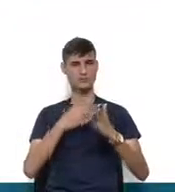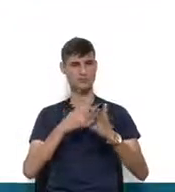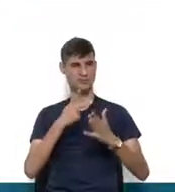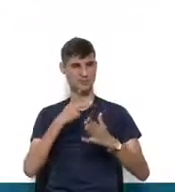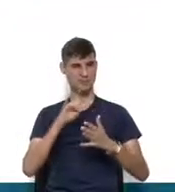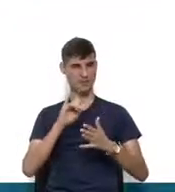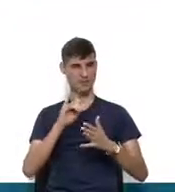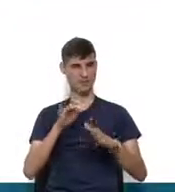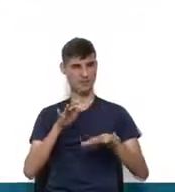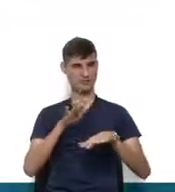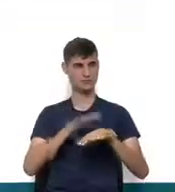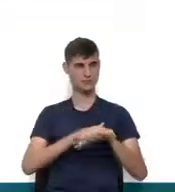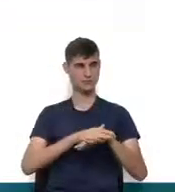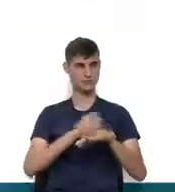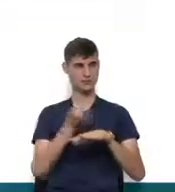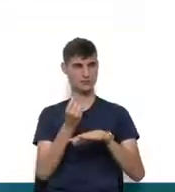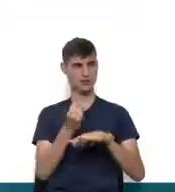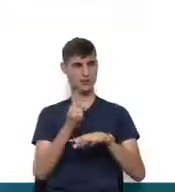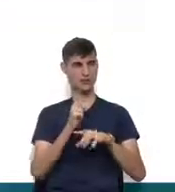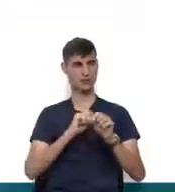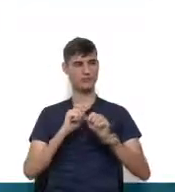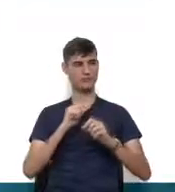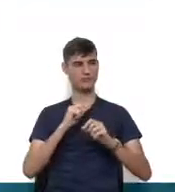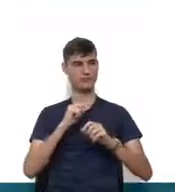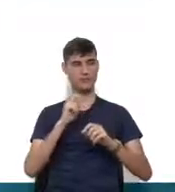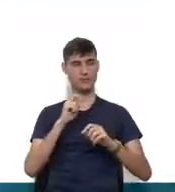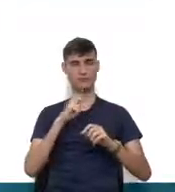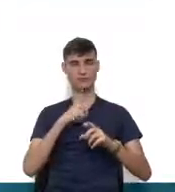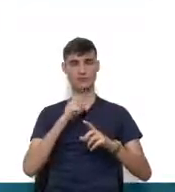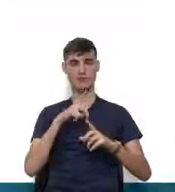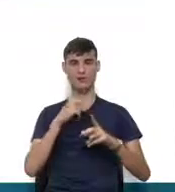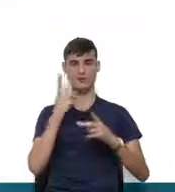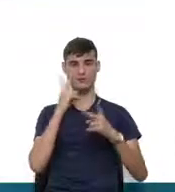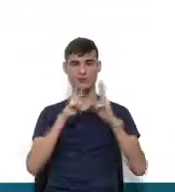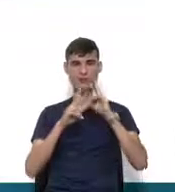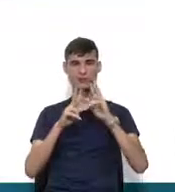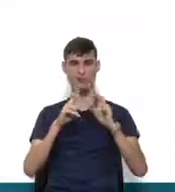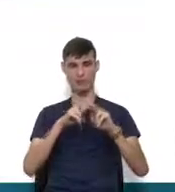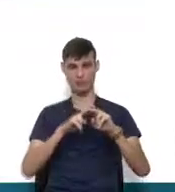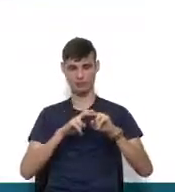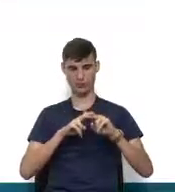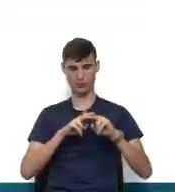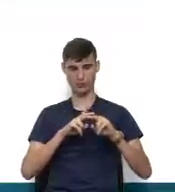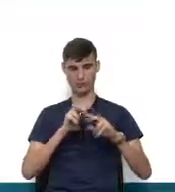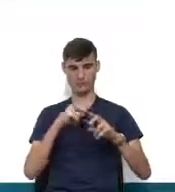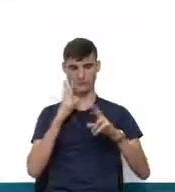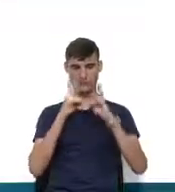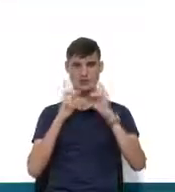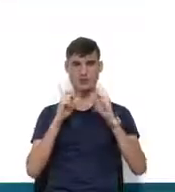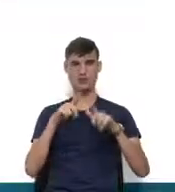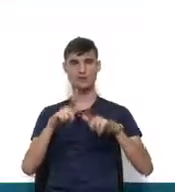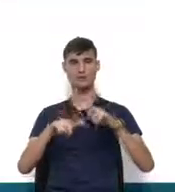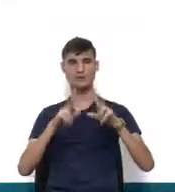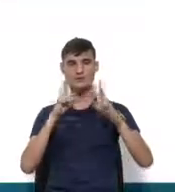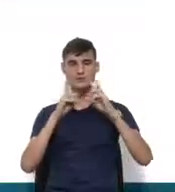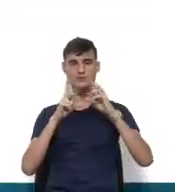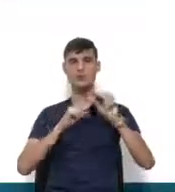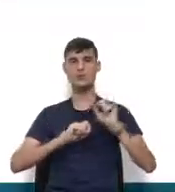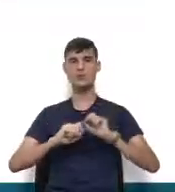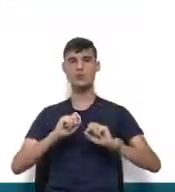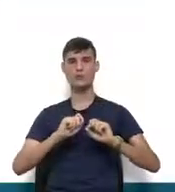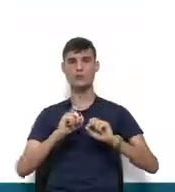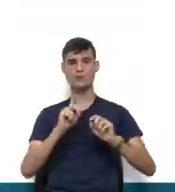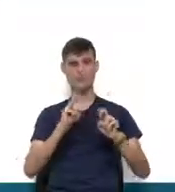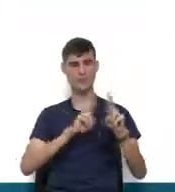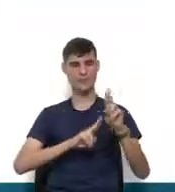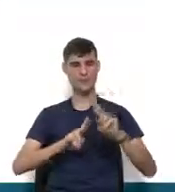elevado ao quadrado sobre 6, a gente pode escrever dessa forma. Então, para isso, agora, nós vamos trabalhar com o quê? Nós vamos